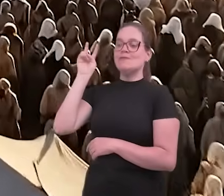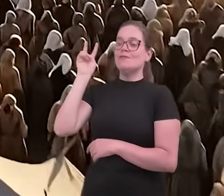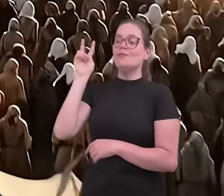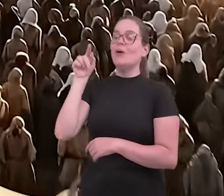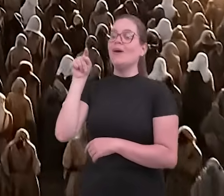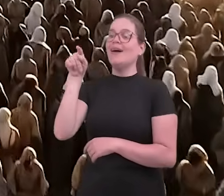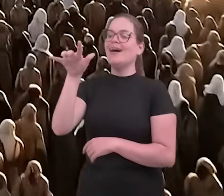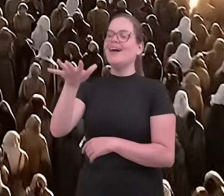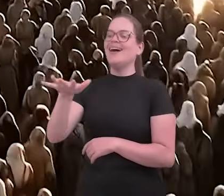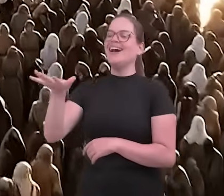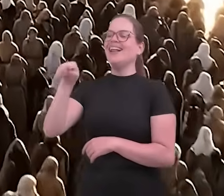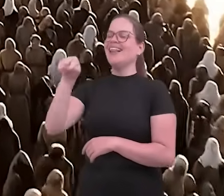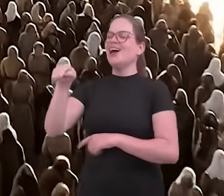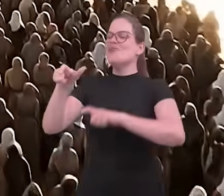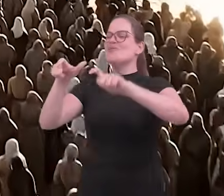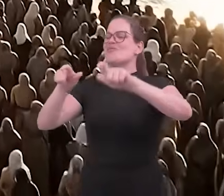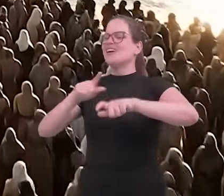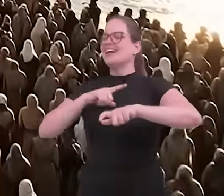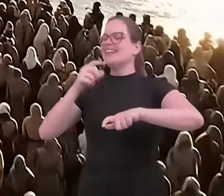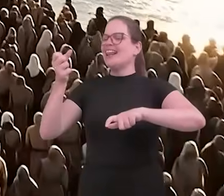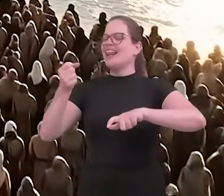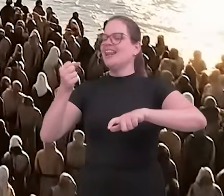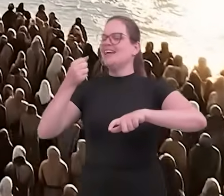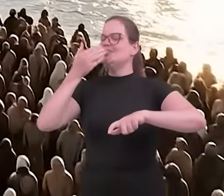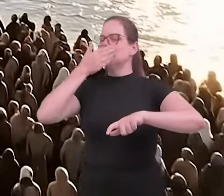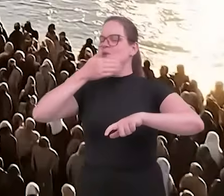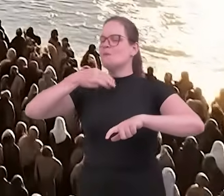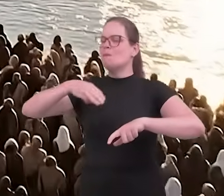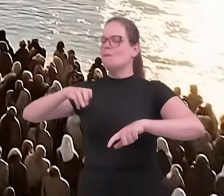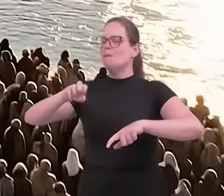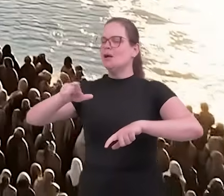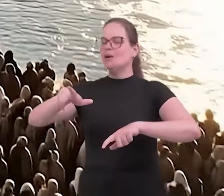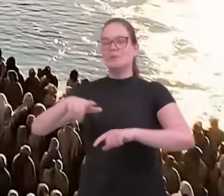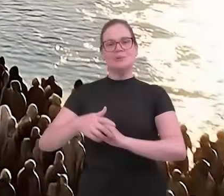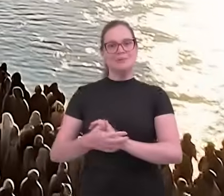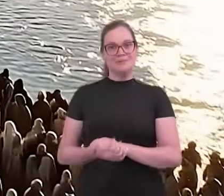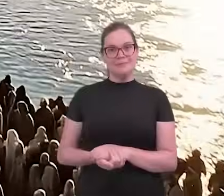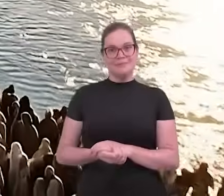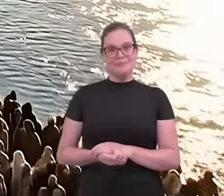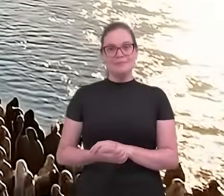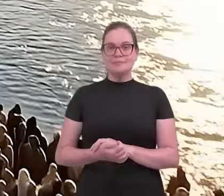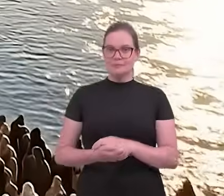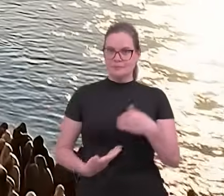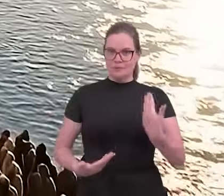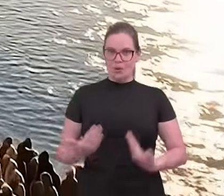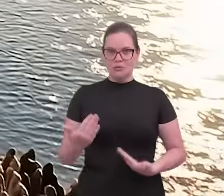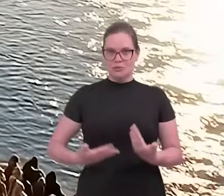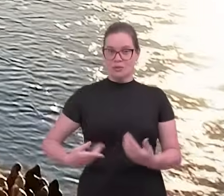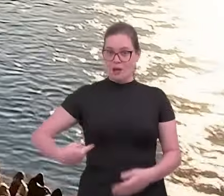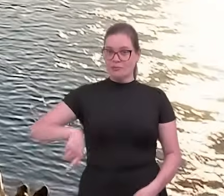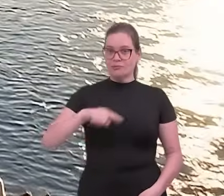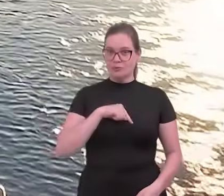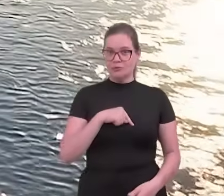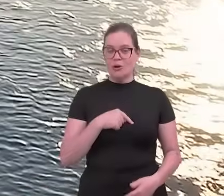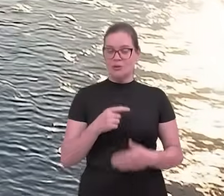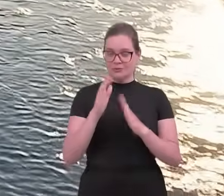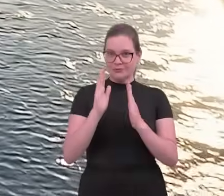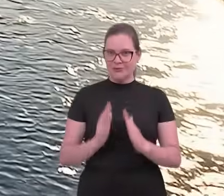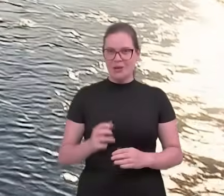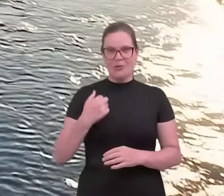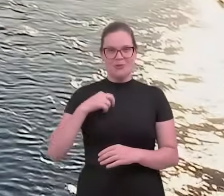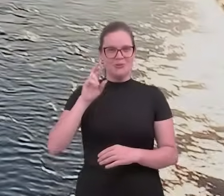a terra que mana leite e mel. Os crentes fiéis a